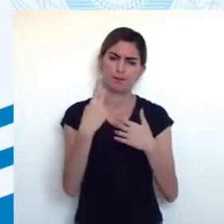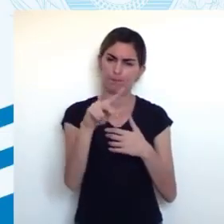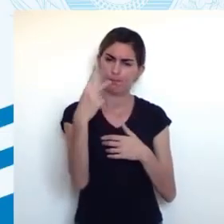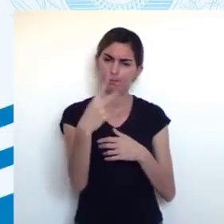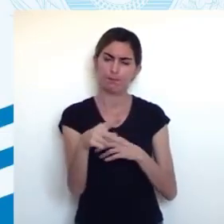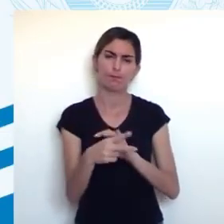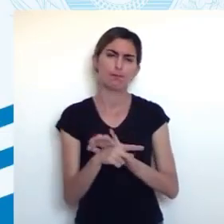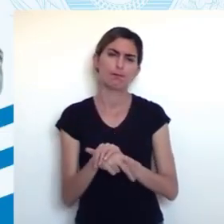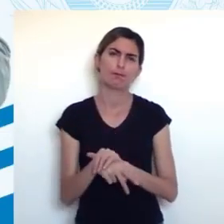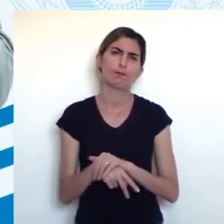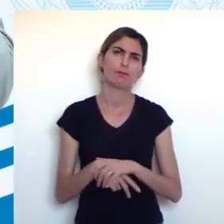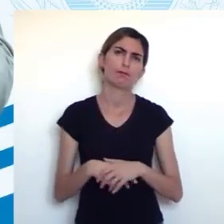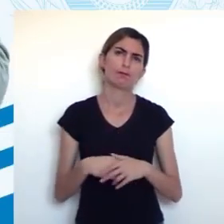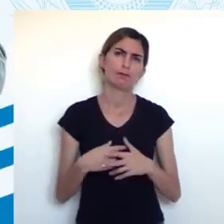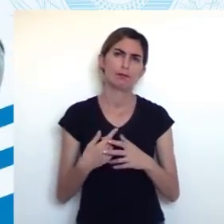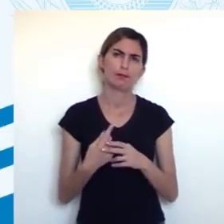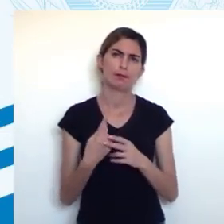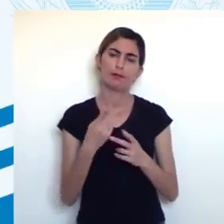ela